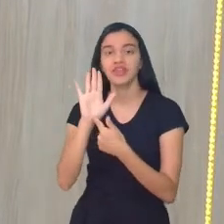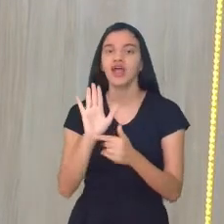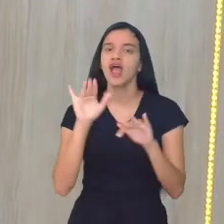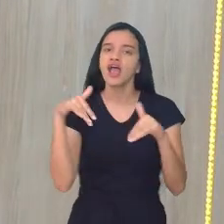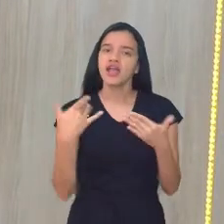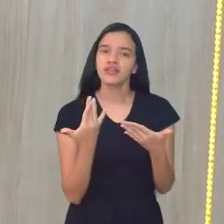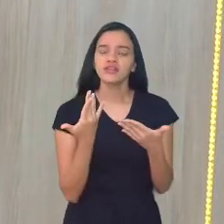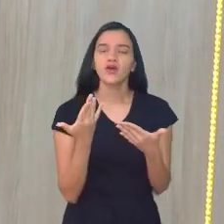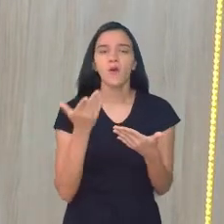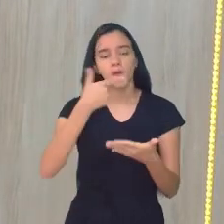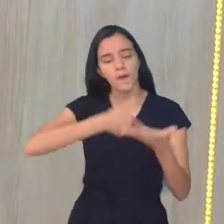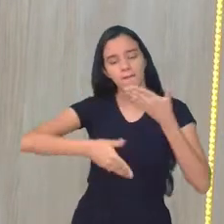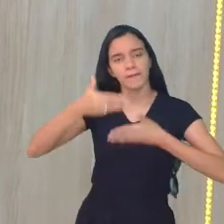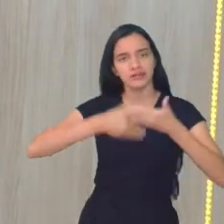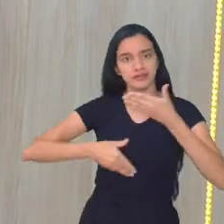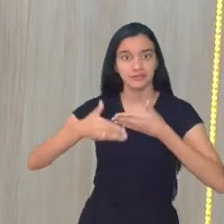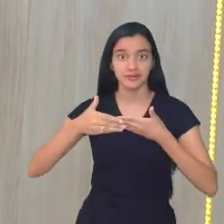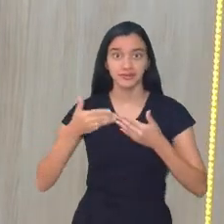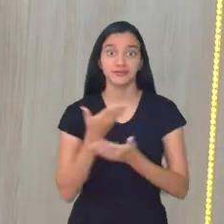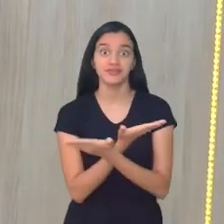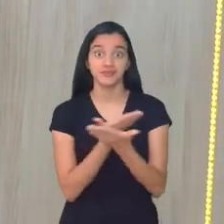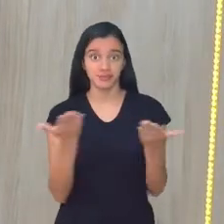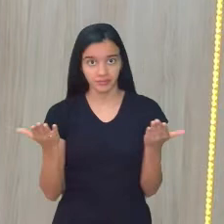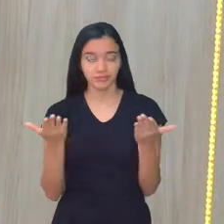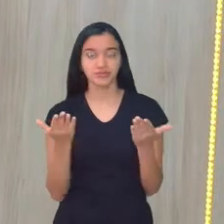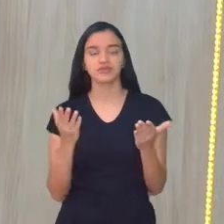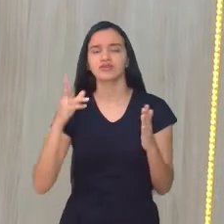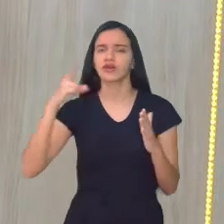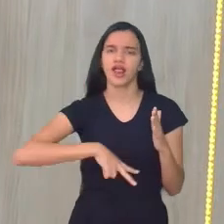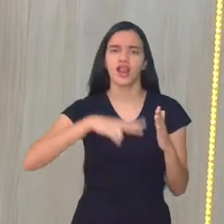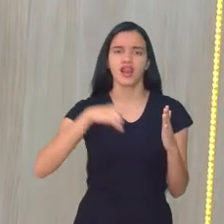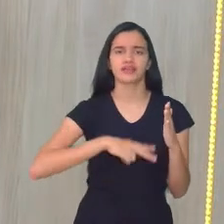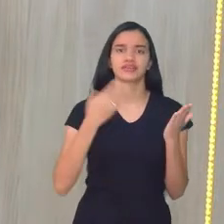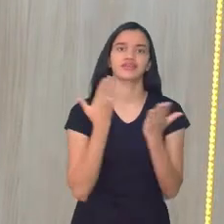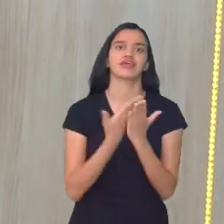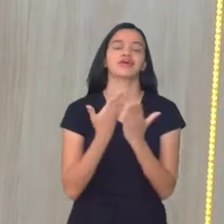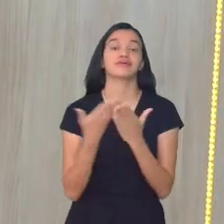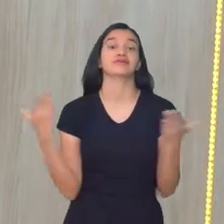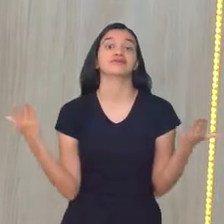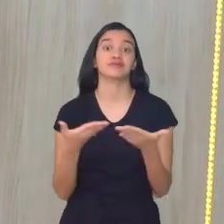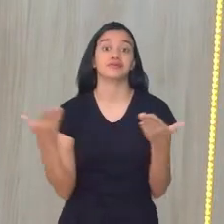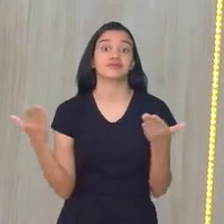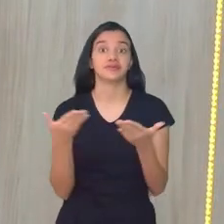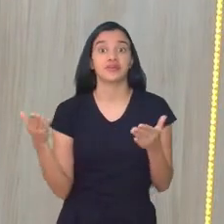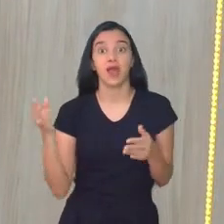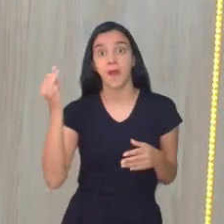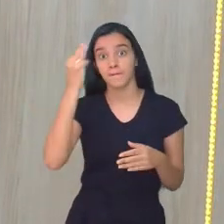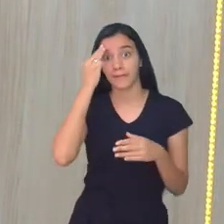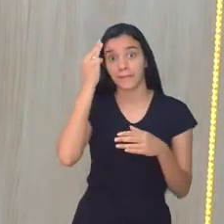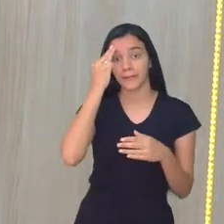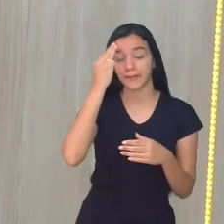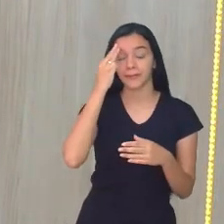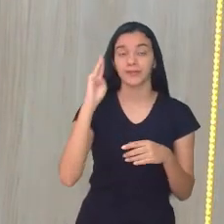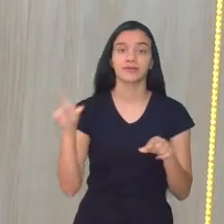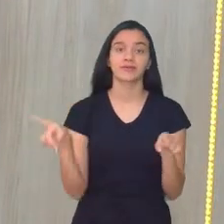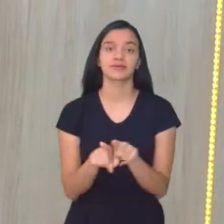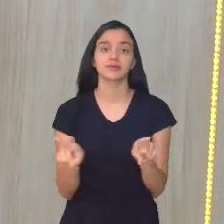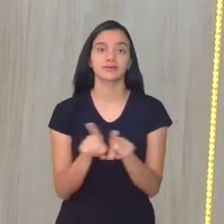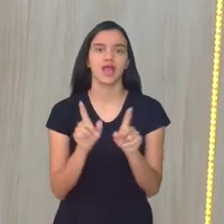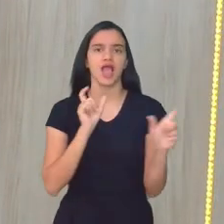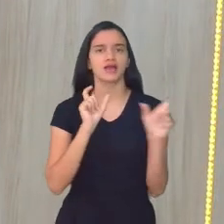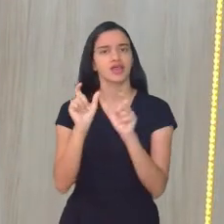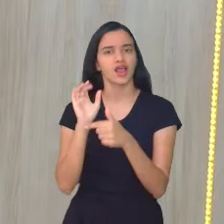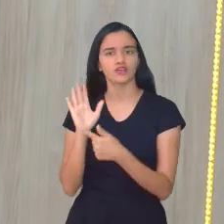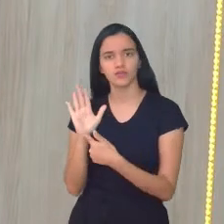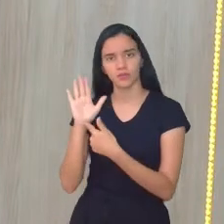Então eu conto com vocês para uma boa leitura na aula de hoje, a memória em relação aí às siglas que eu